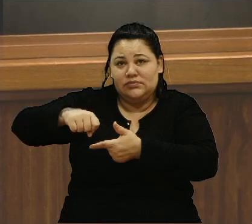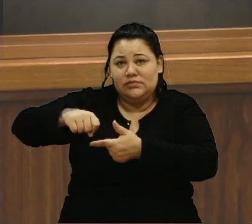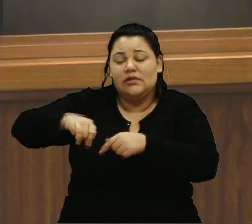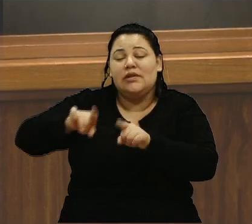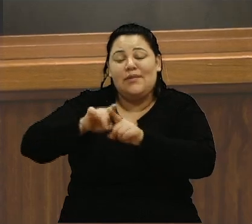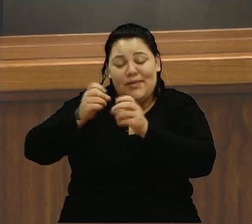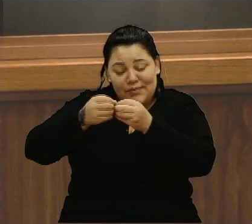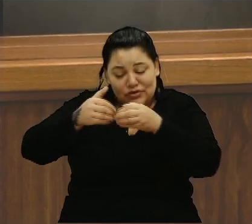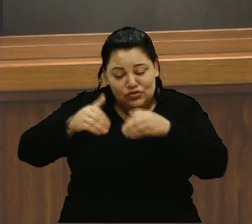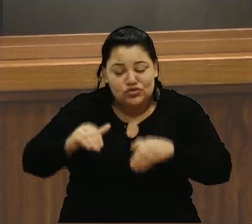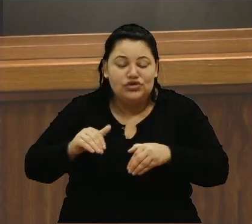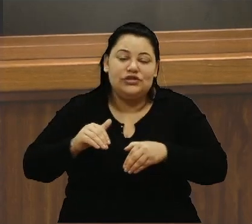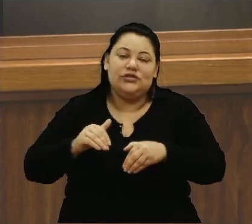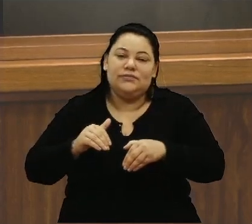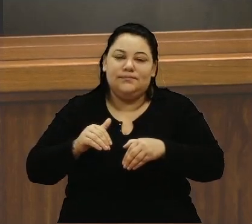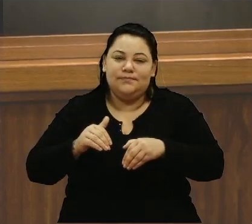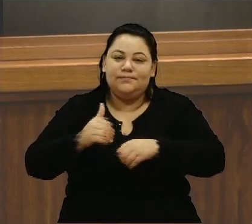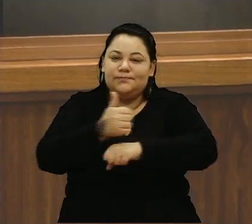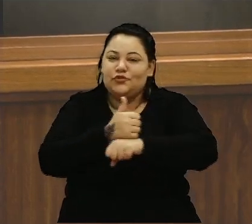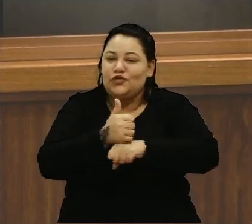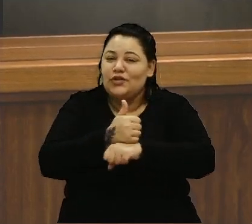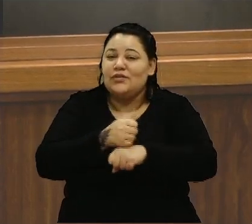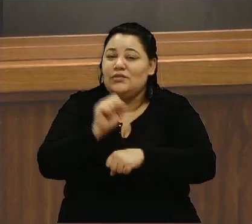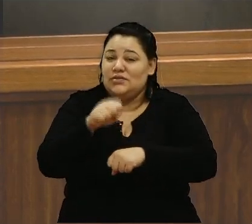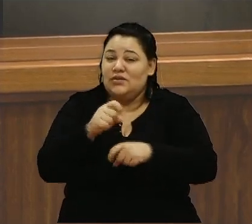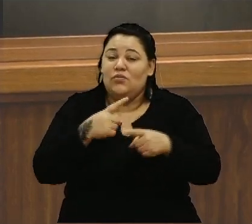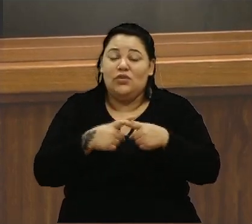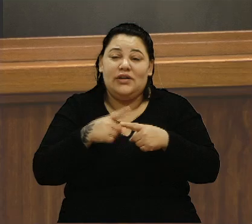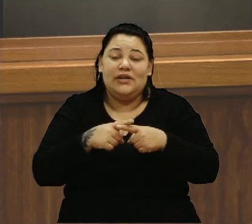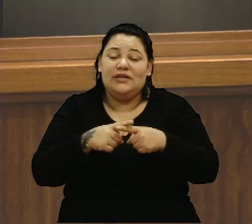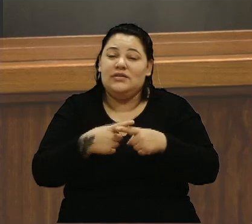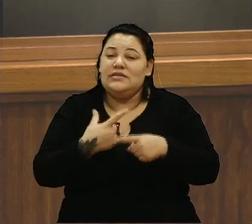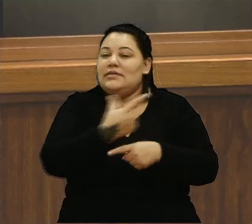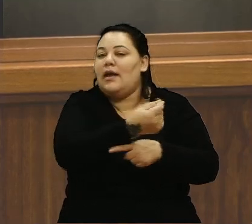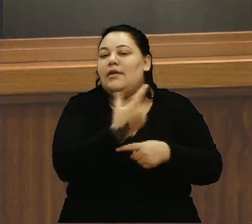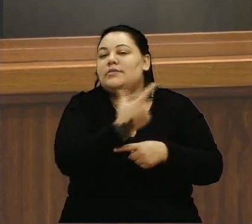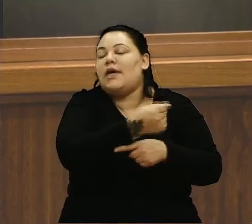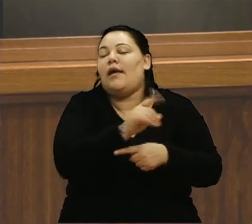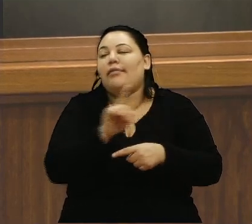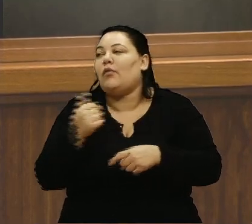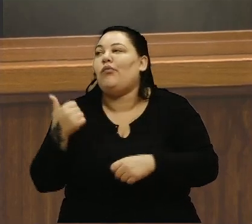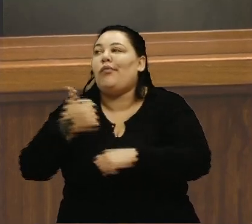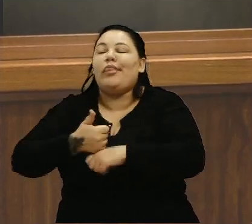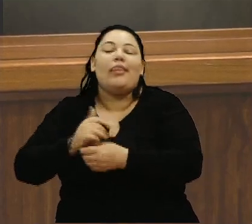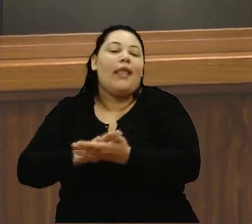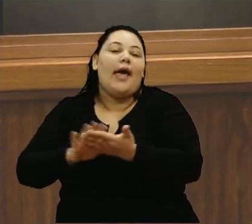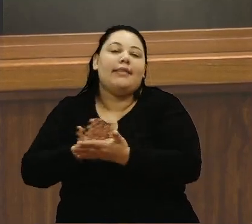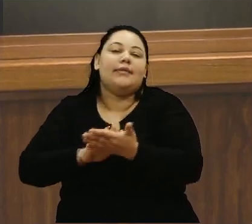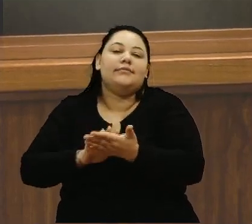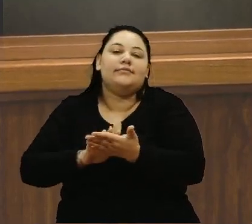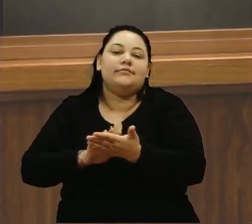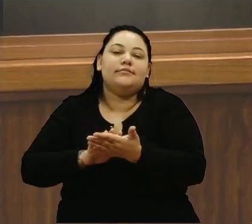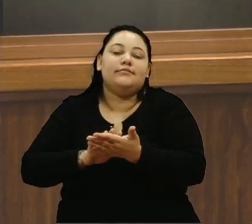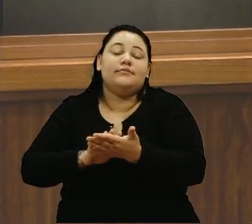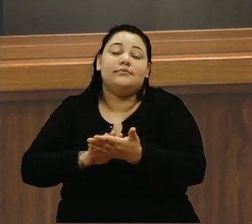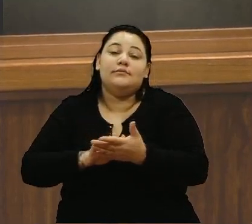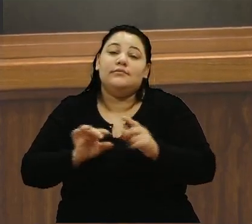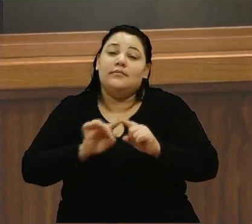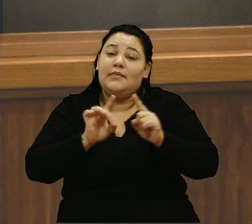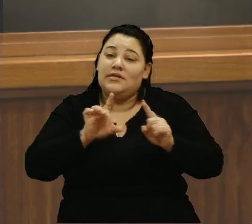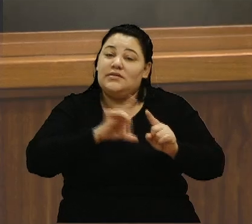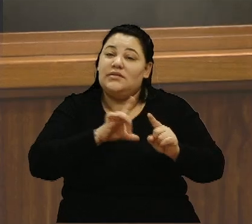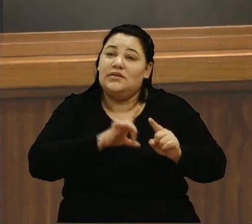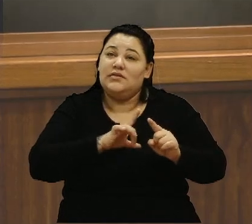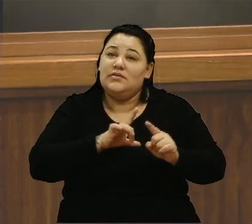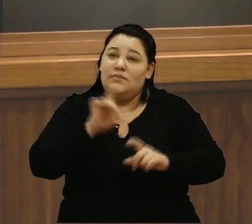essas pessoas, porque não tem a reposição necessária. Por outro lado, tem pessoas aguardando há mais de